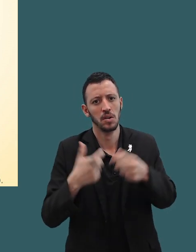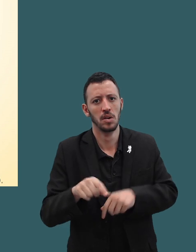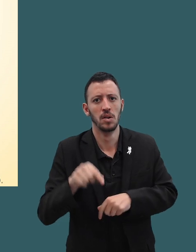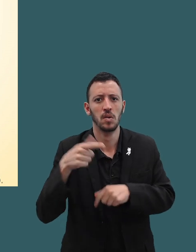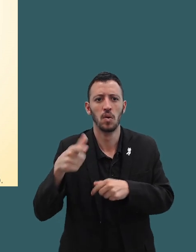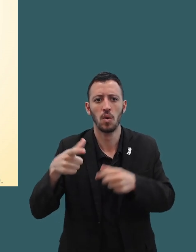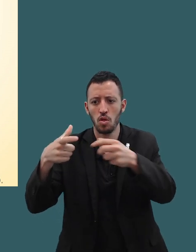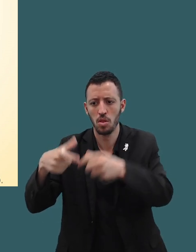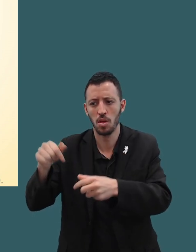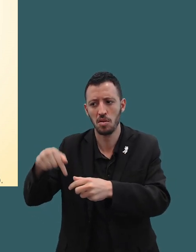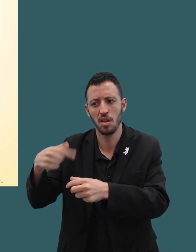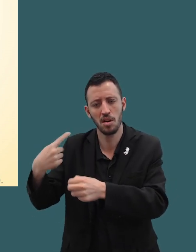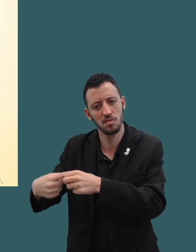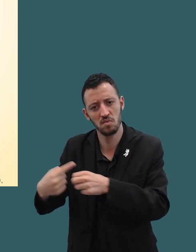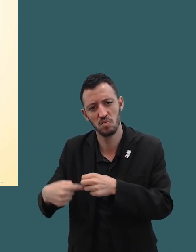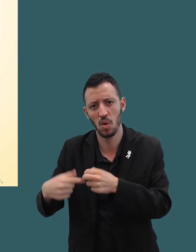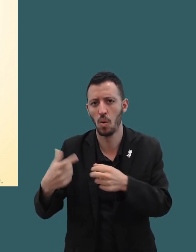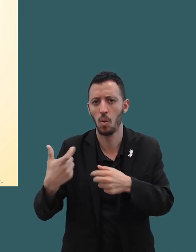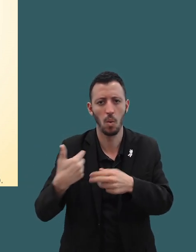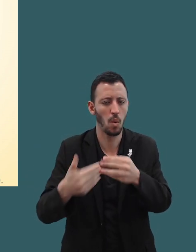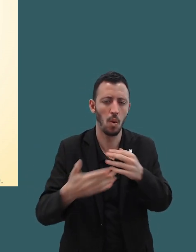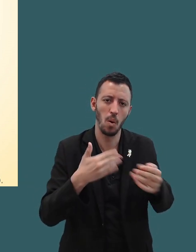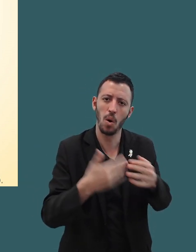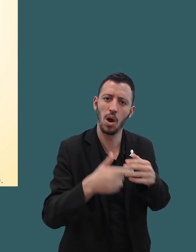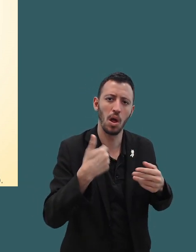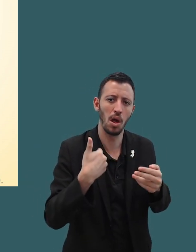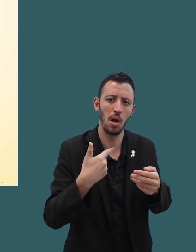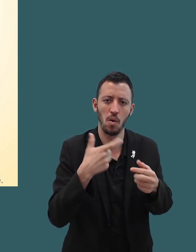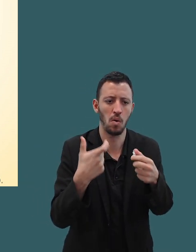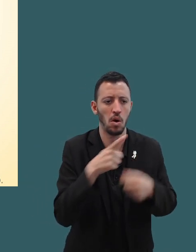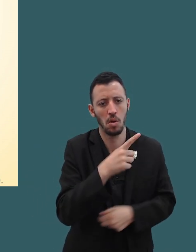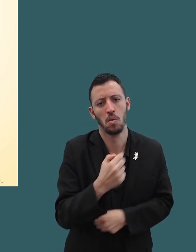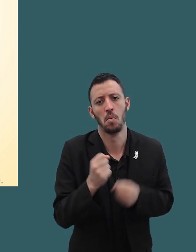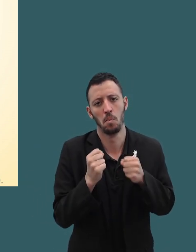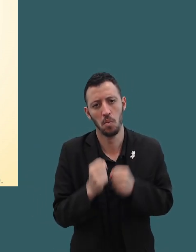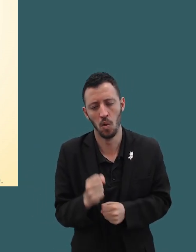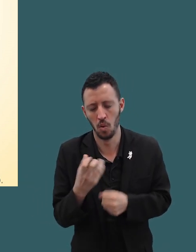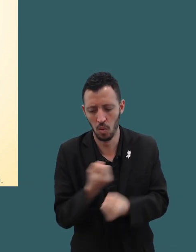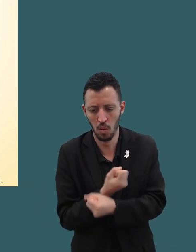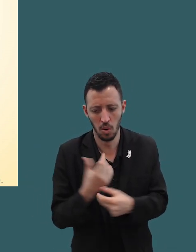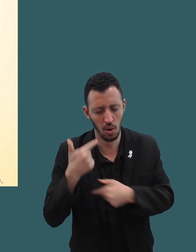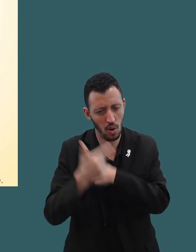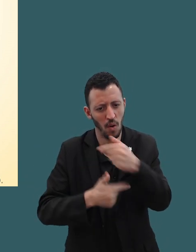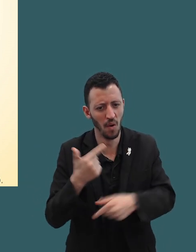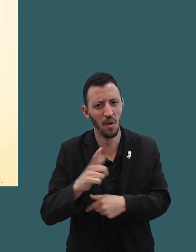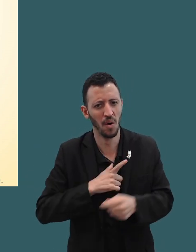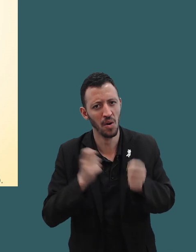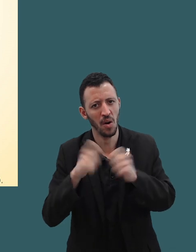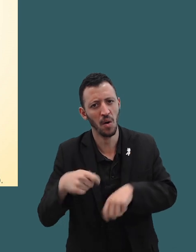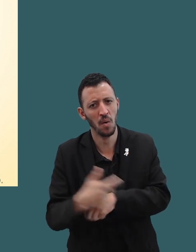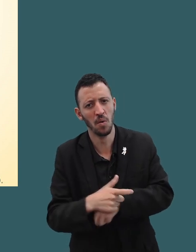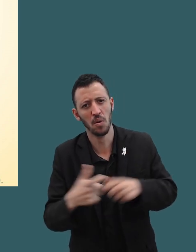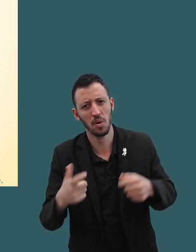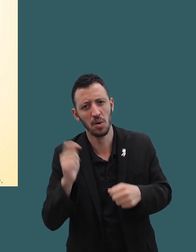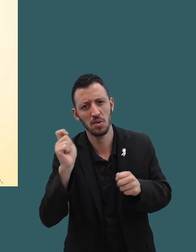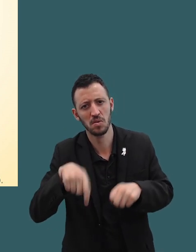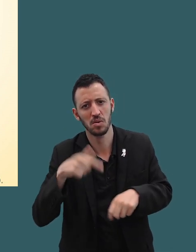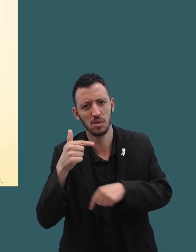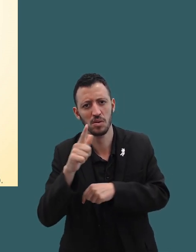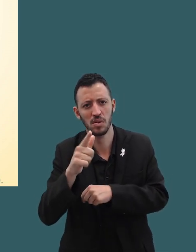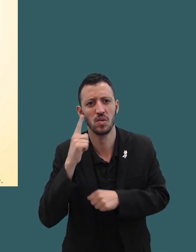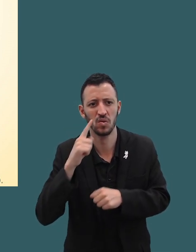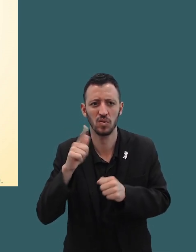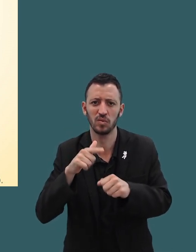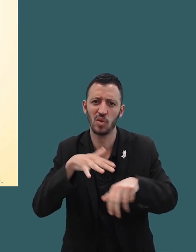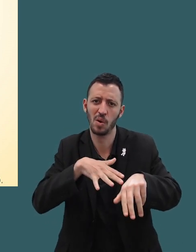nos bairros, em qualquer lugar que ela possa, e muitos dos nossos trabalhos têm essa dimensão, quando a gente vai para